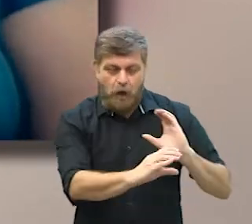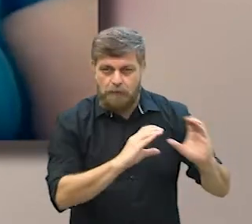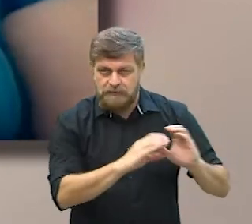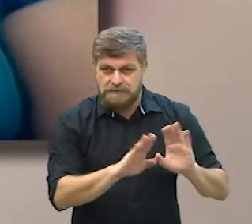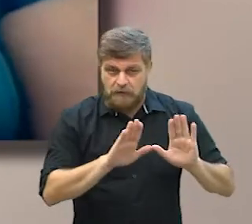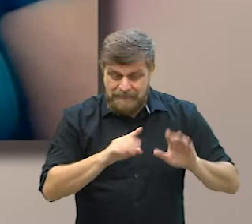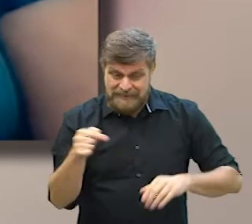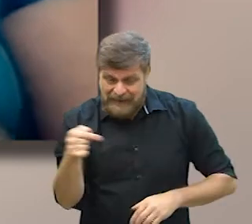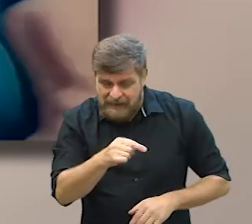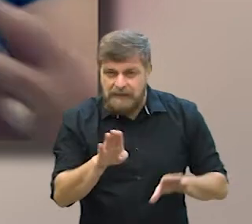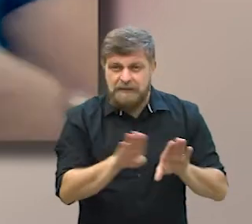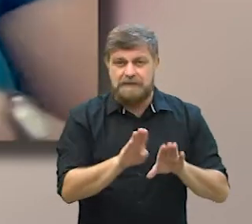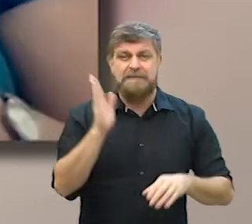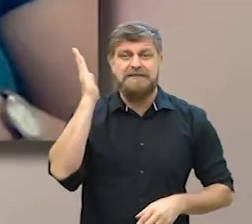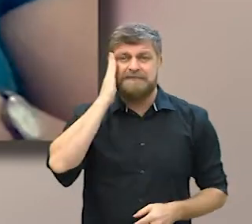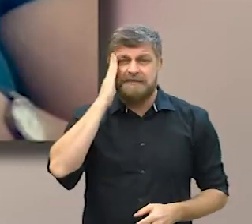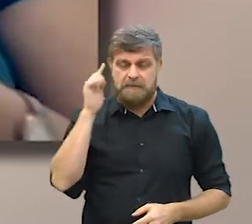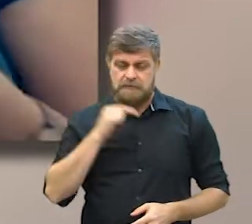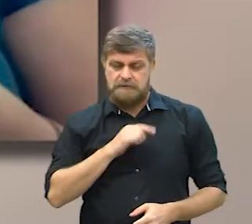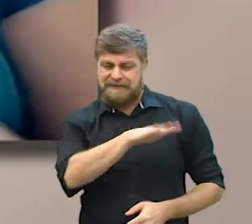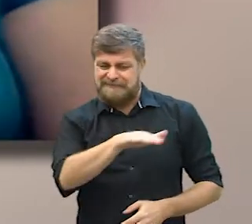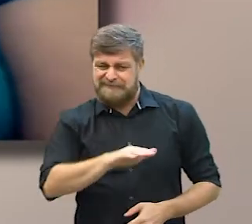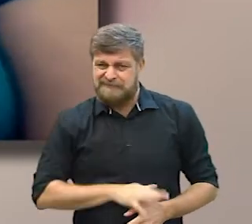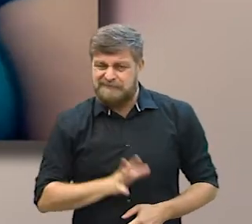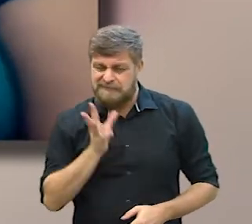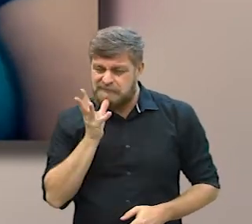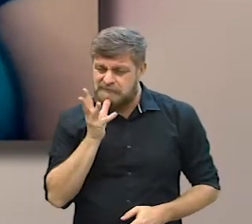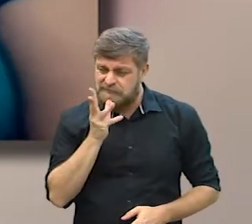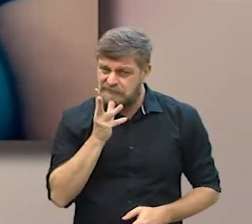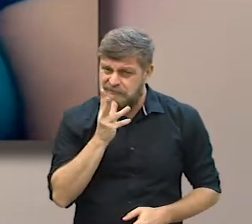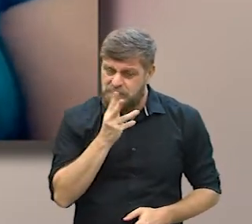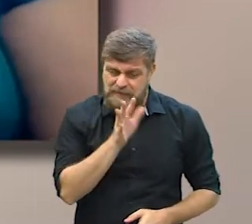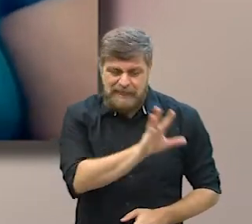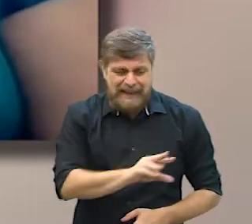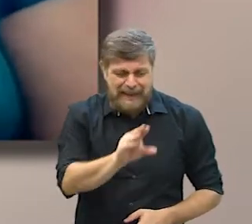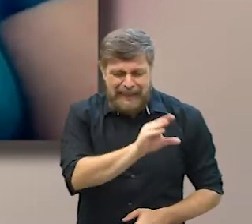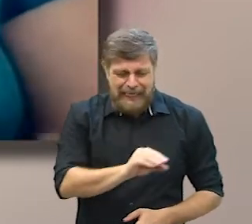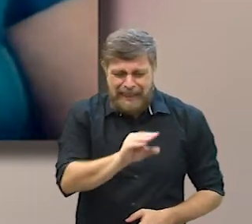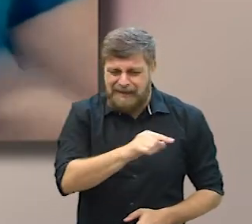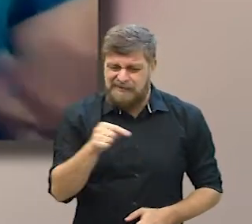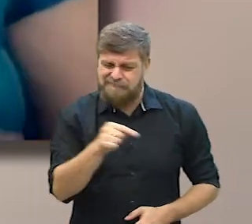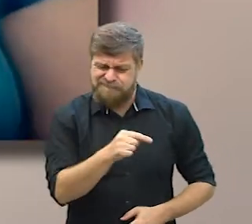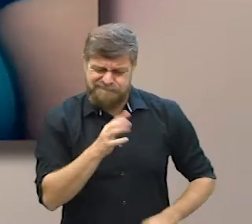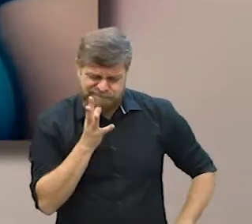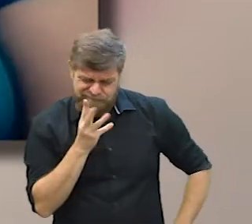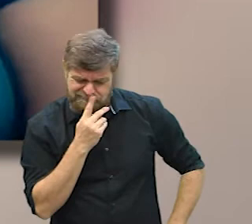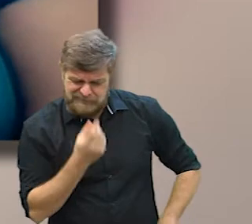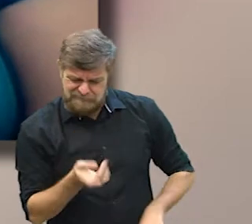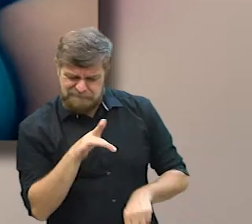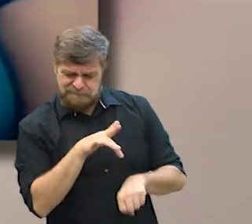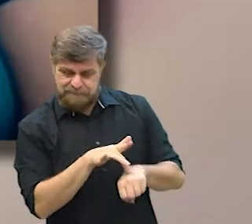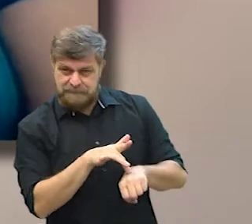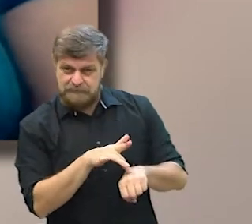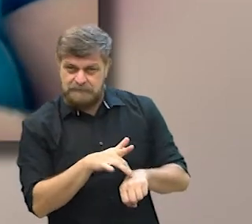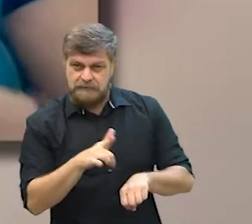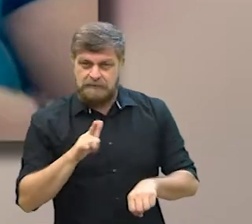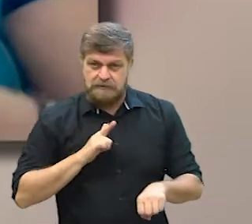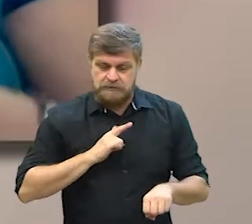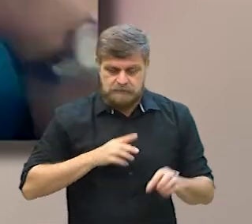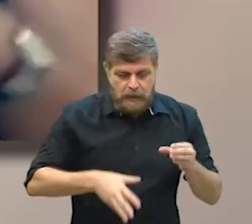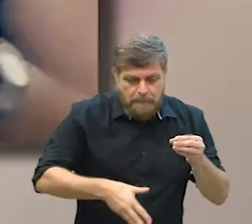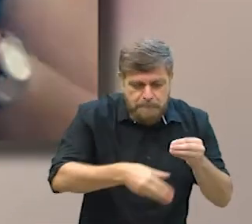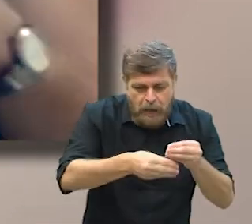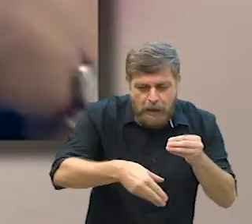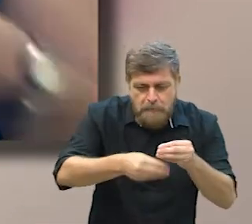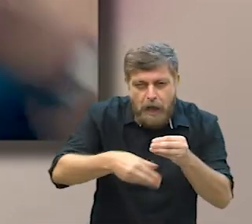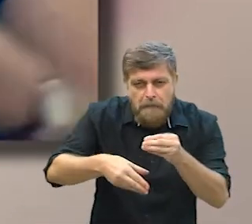questão da comunicação, mas elas também sabem se uma criança está atrasada na questão, né, de fala e linguagem. Então, a gente